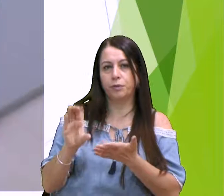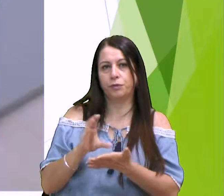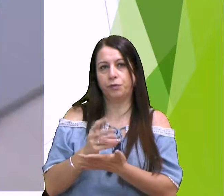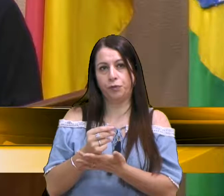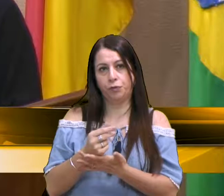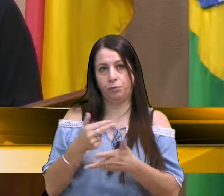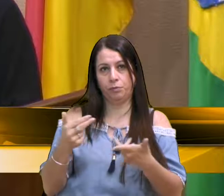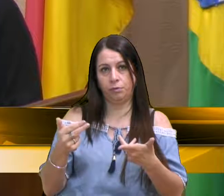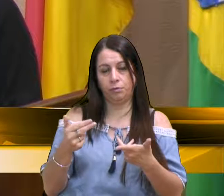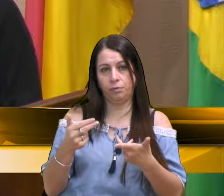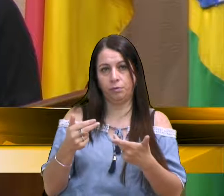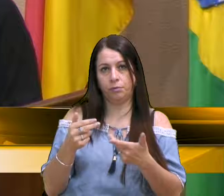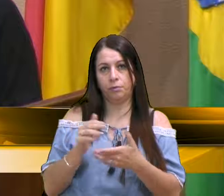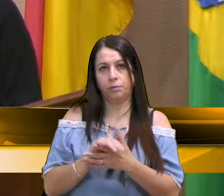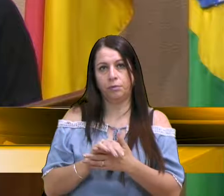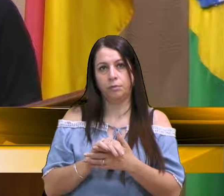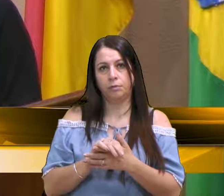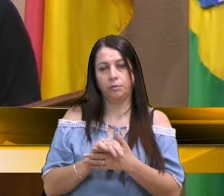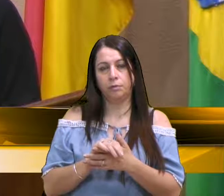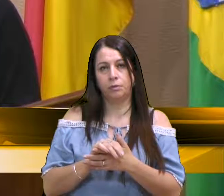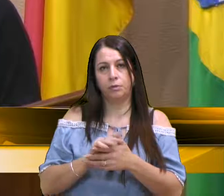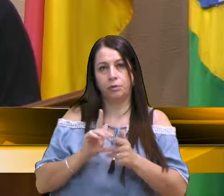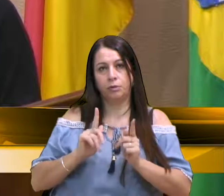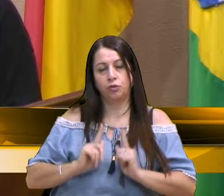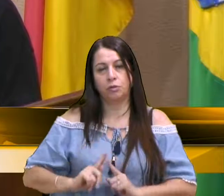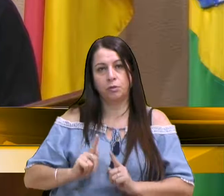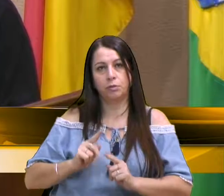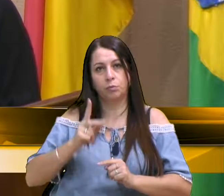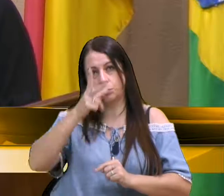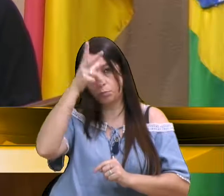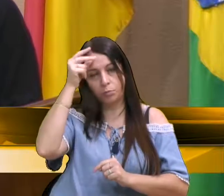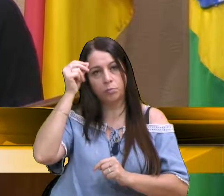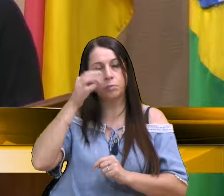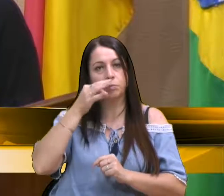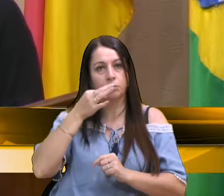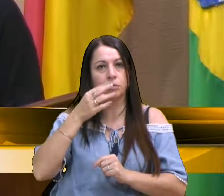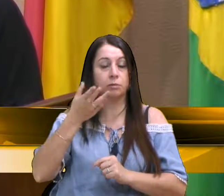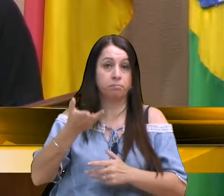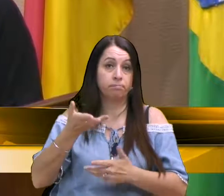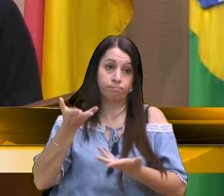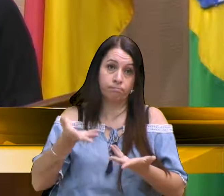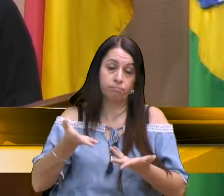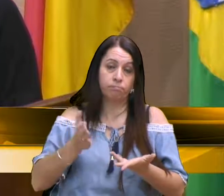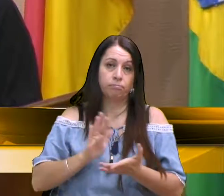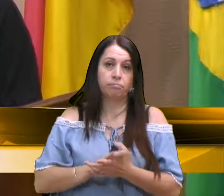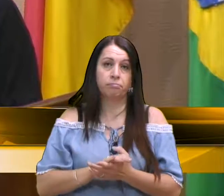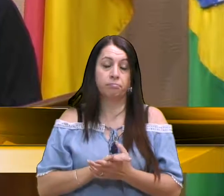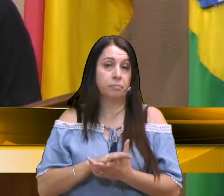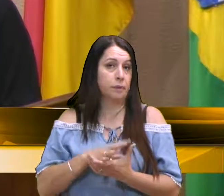né, por parte da gestão pública de Caxias. Mas agora, pelo jeito,